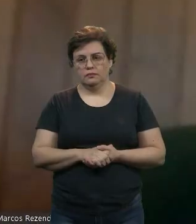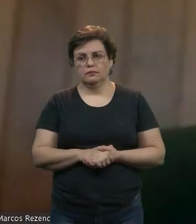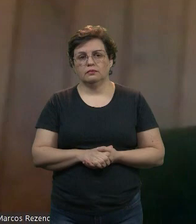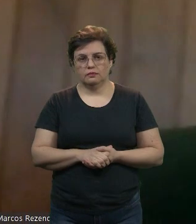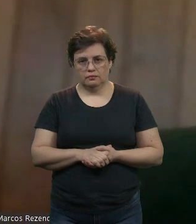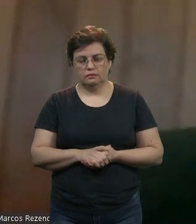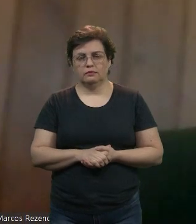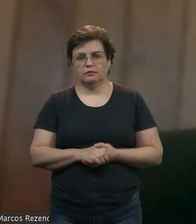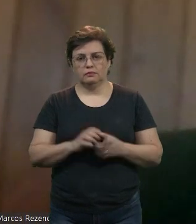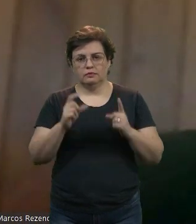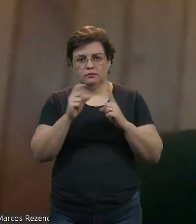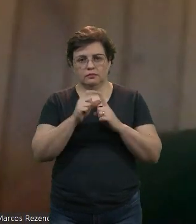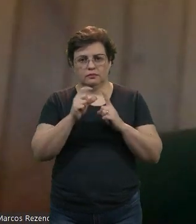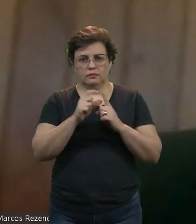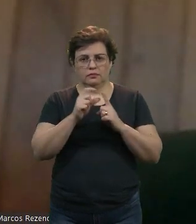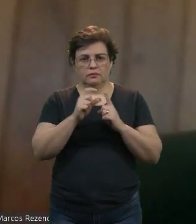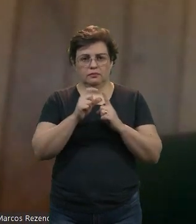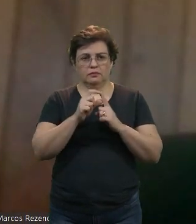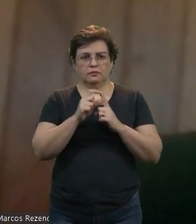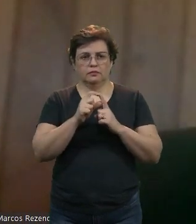Questão de ordem, vereador